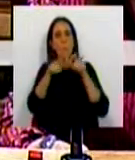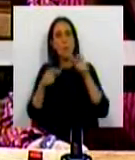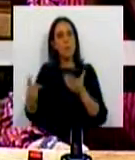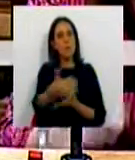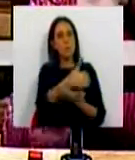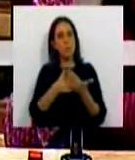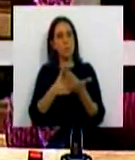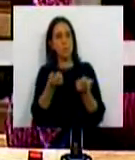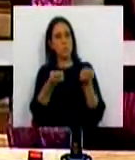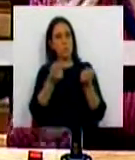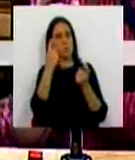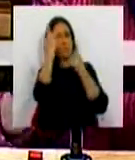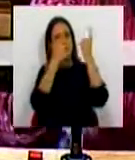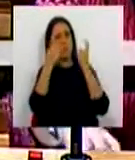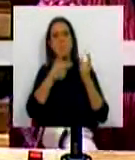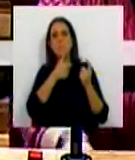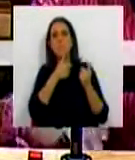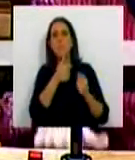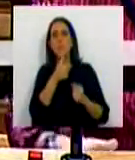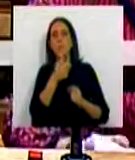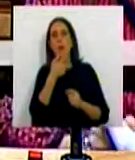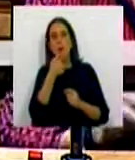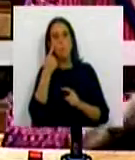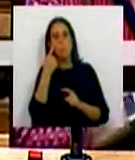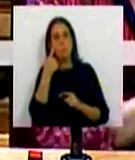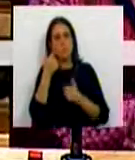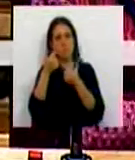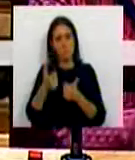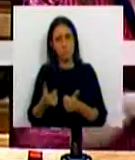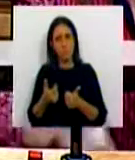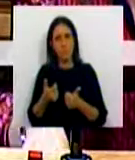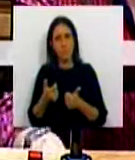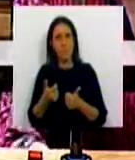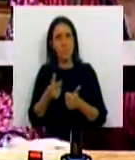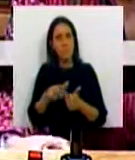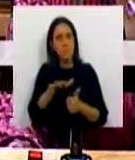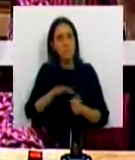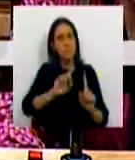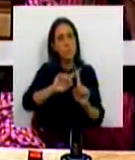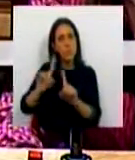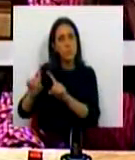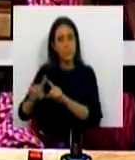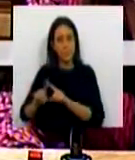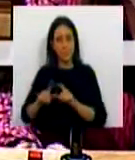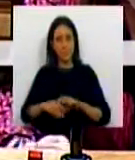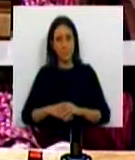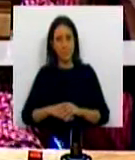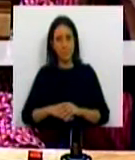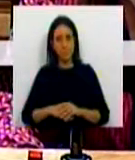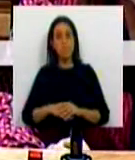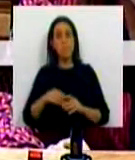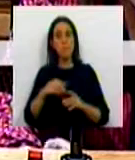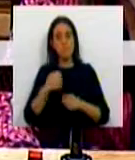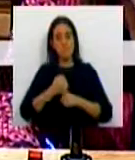administração pública e tomar decisões sobre os mesmos sem os conhecermos nas mais diferentes dimensões. As alterações à